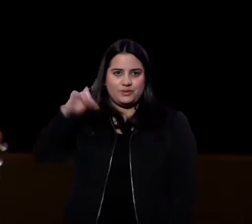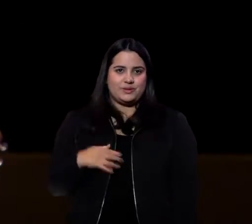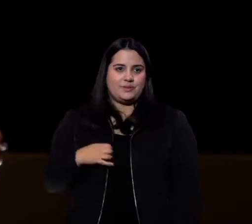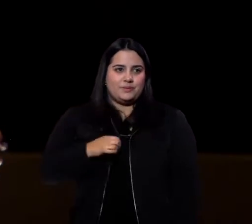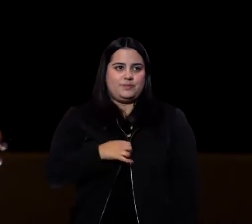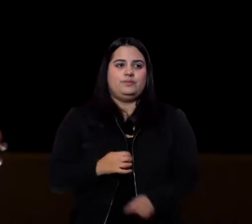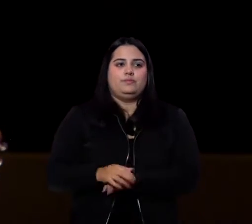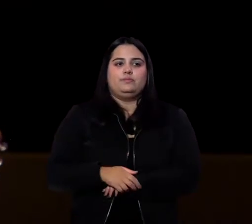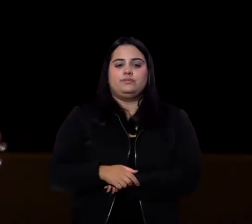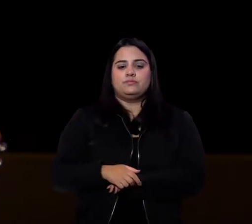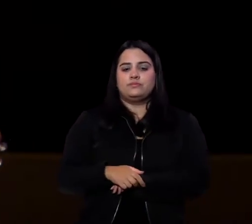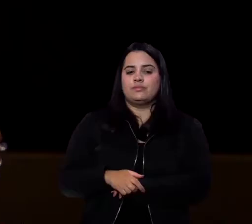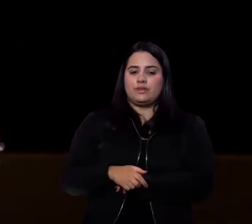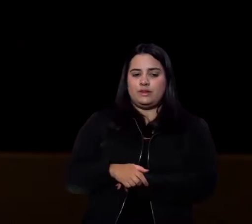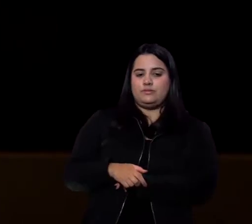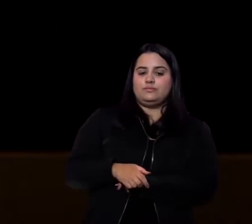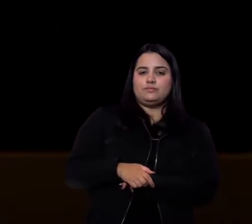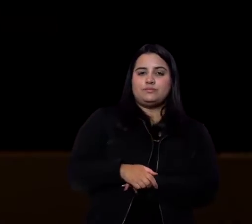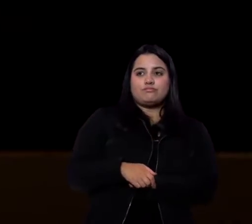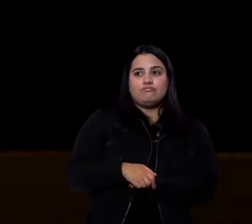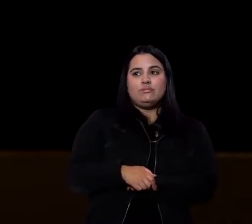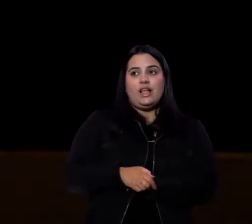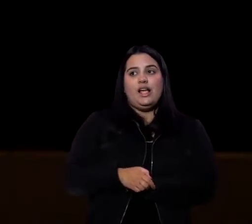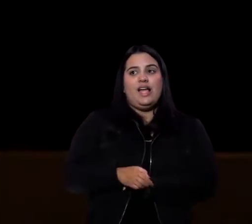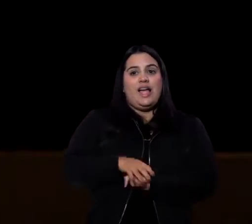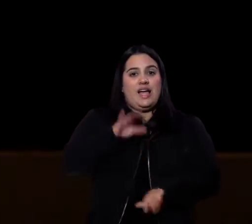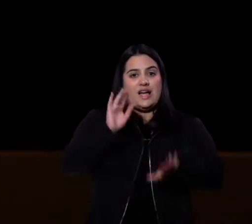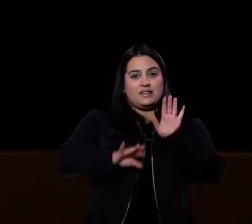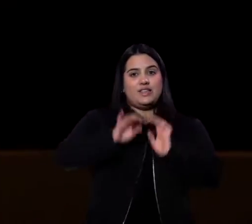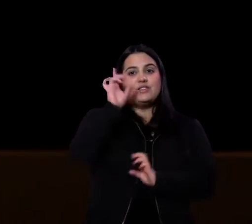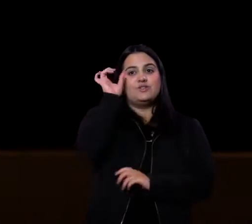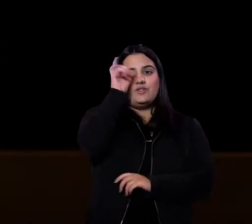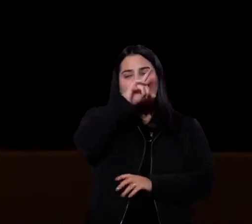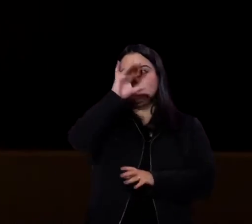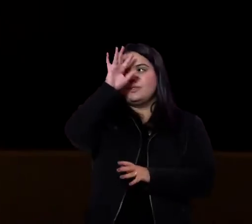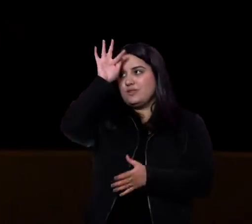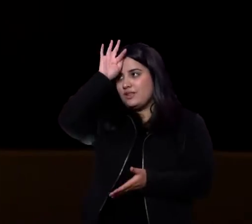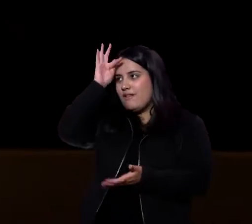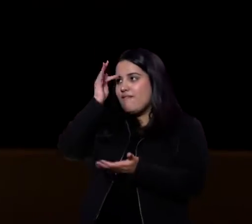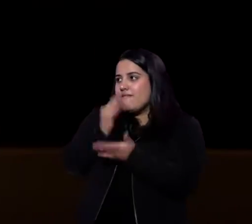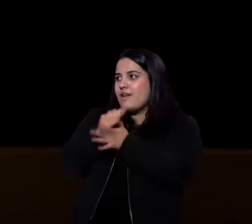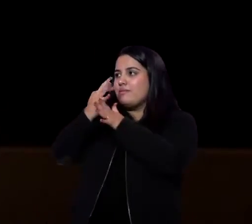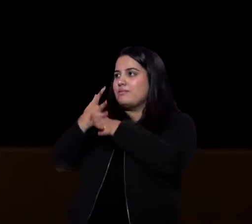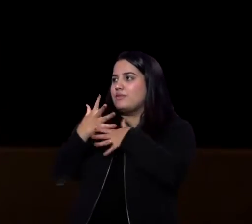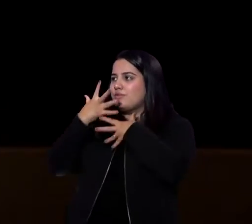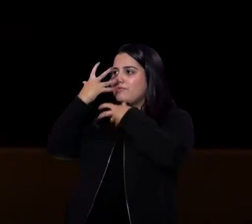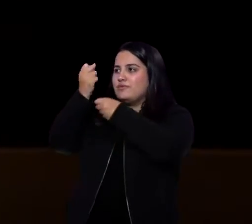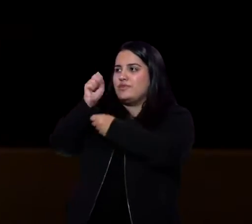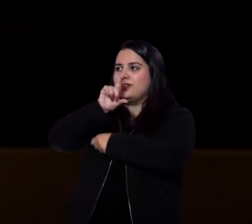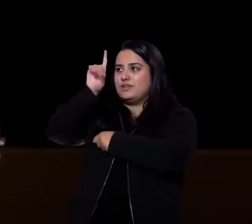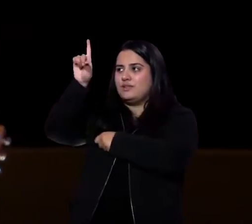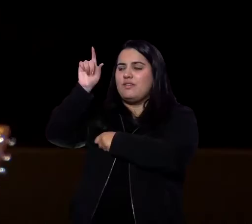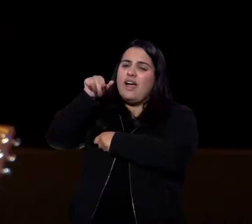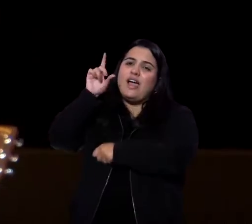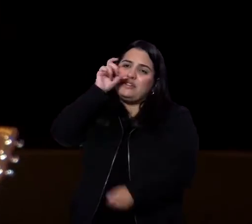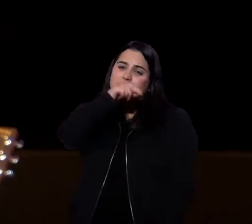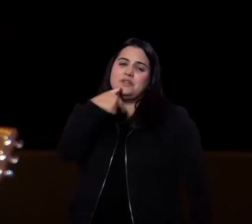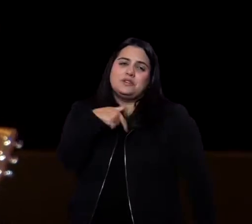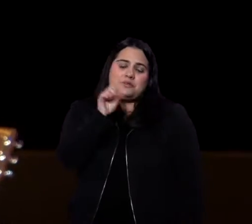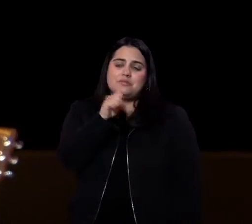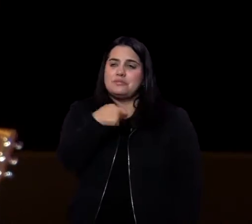Pode ser bem difícil a gente ter fé, confiar em Deus, entregar tudo que você é, e é difícil